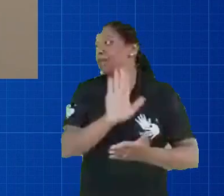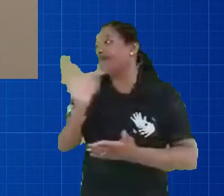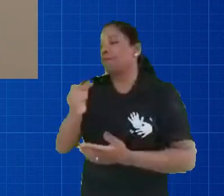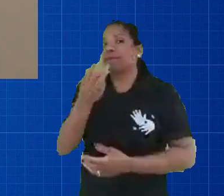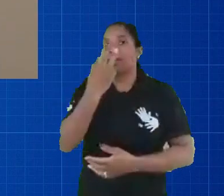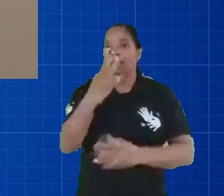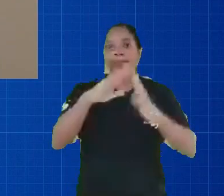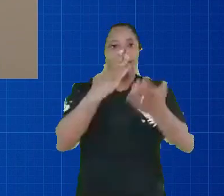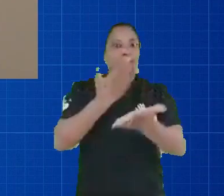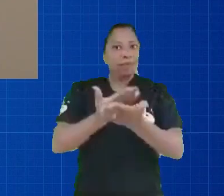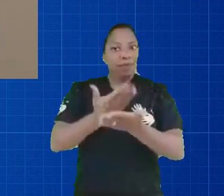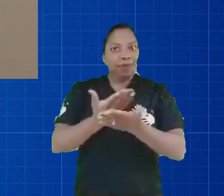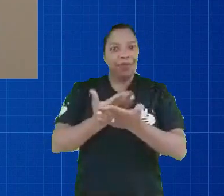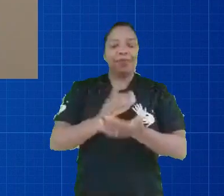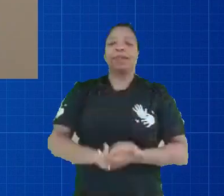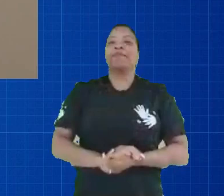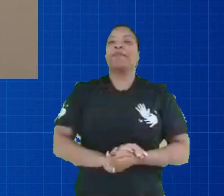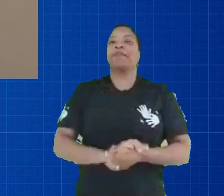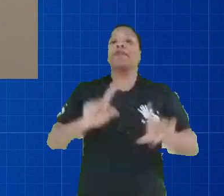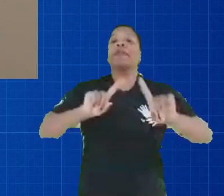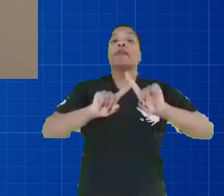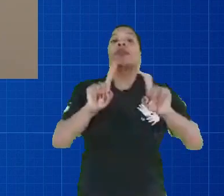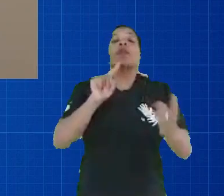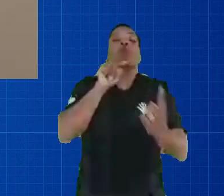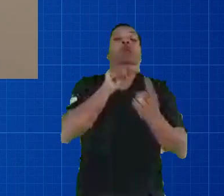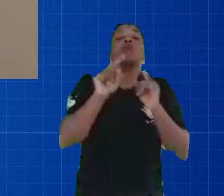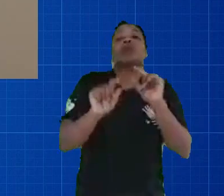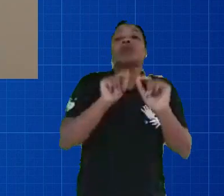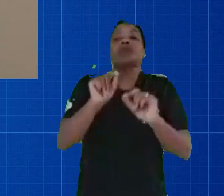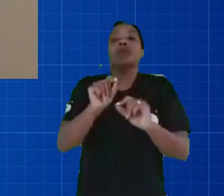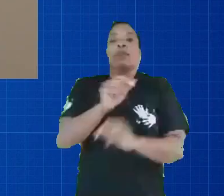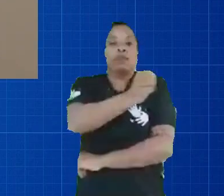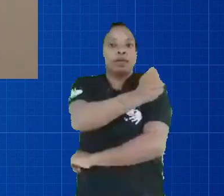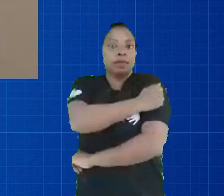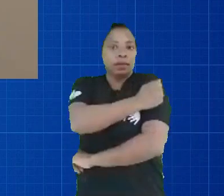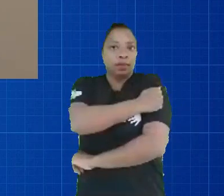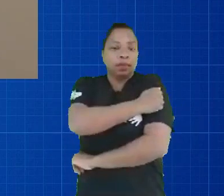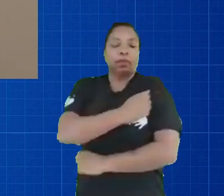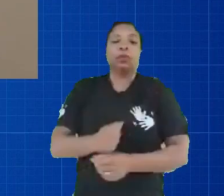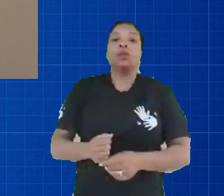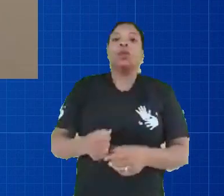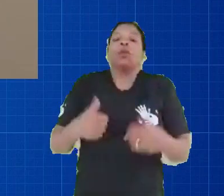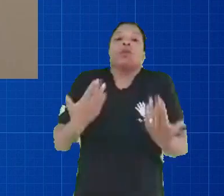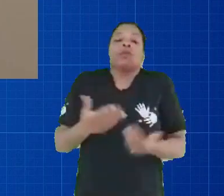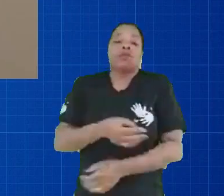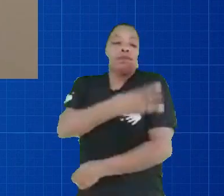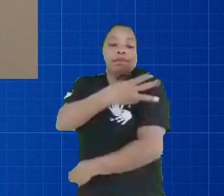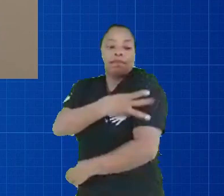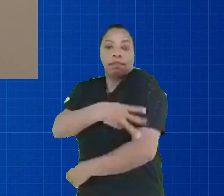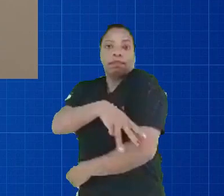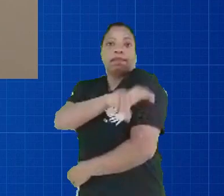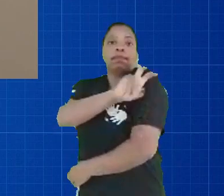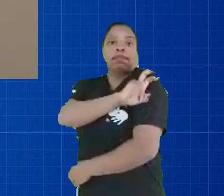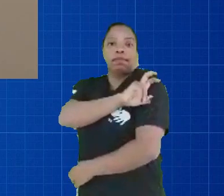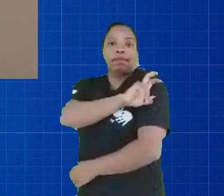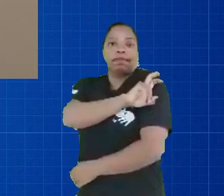o público-alvo que a gente tem? São os alunos de 3º a 5º anos. Por que não pega de primeiro e segundo? Por questão da